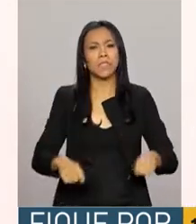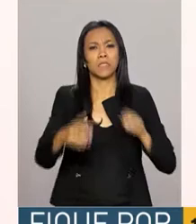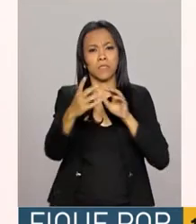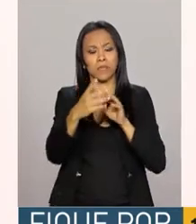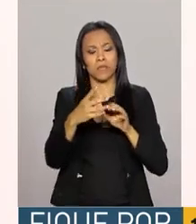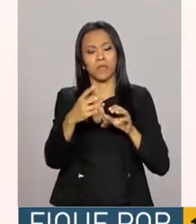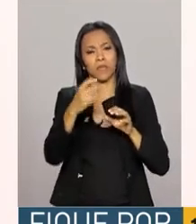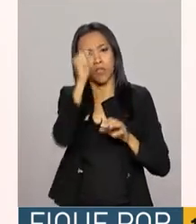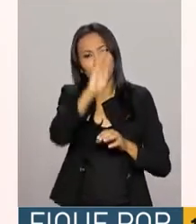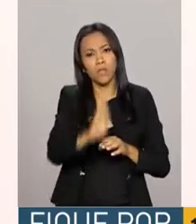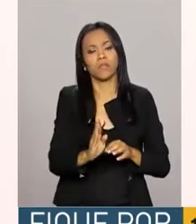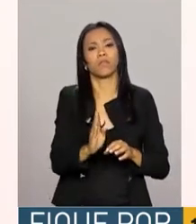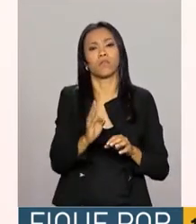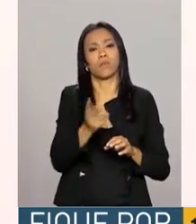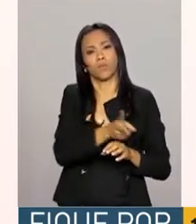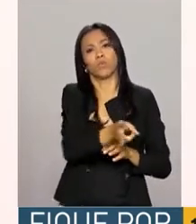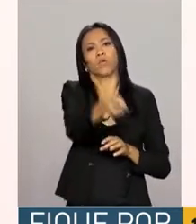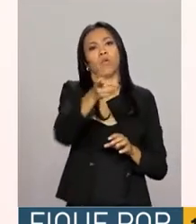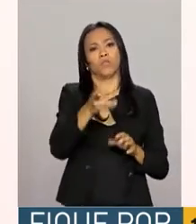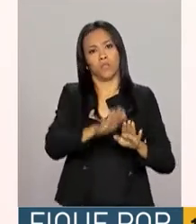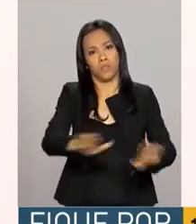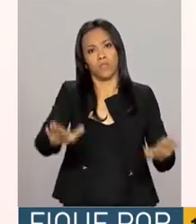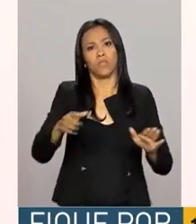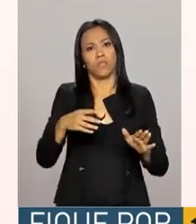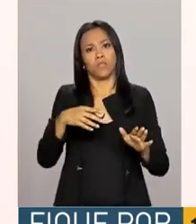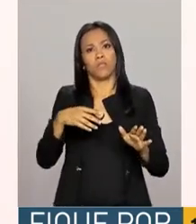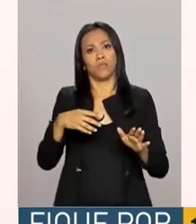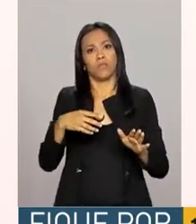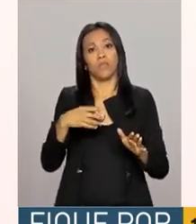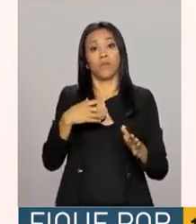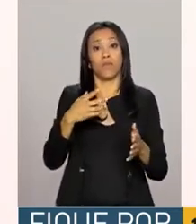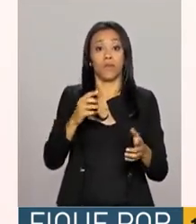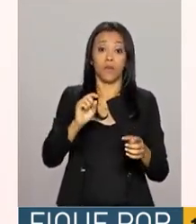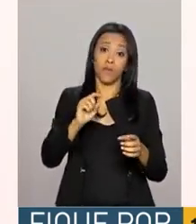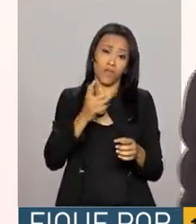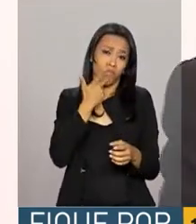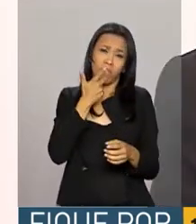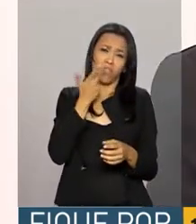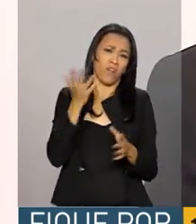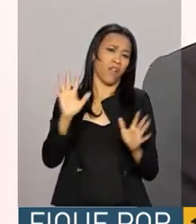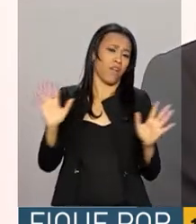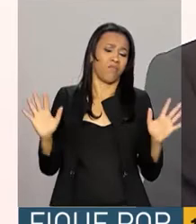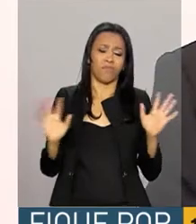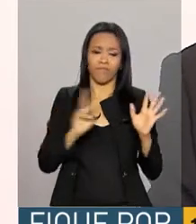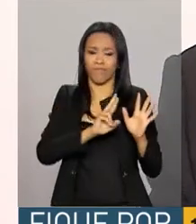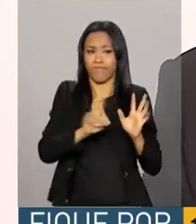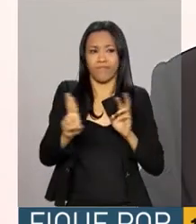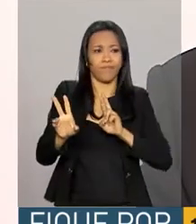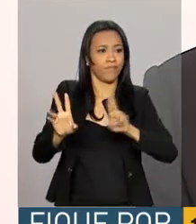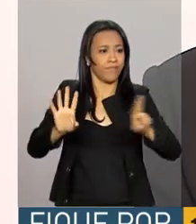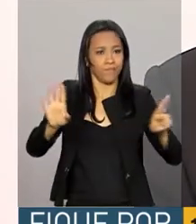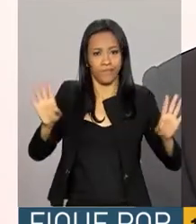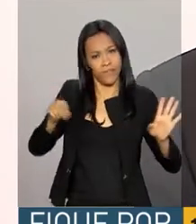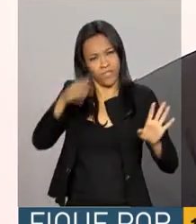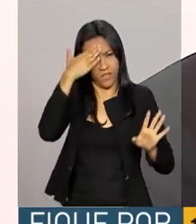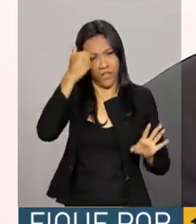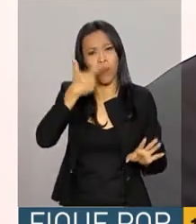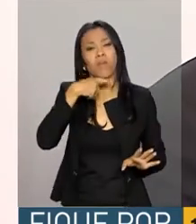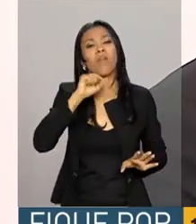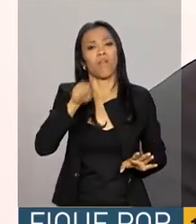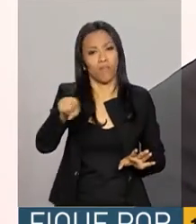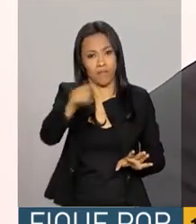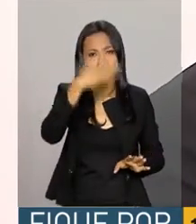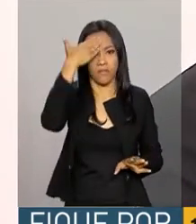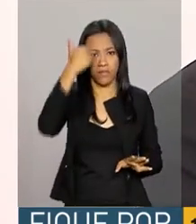é se colocar dessa maneira da eleição pode não vou nem mencionar casos aqui os senhores sabem melhor do que ele pode até levantar